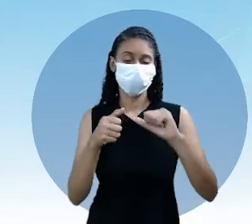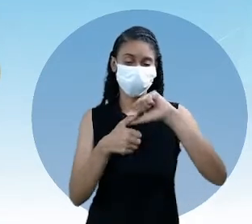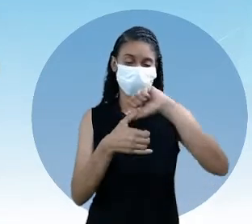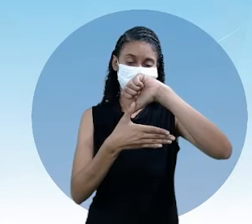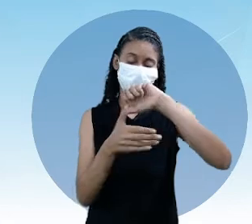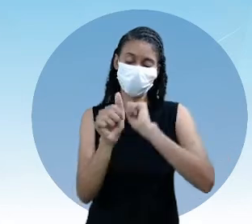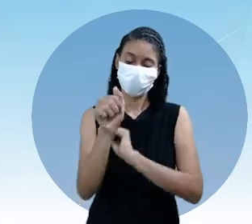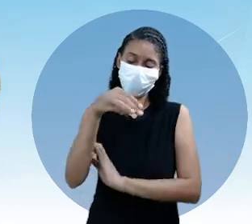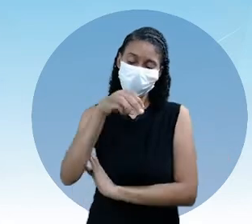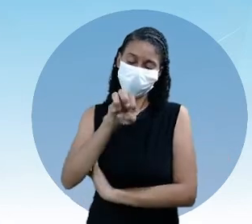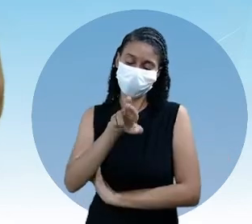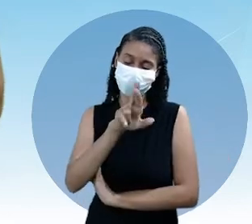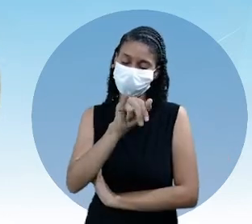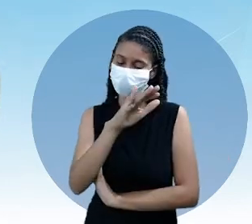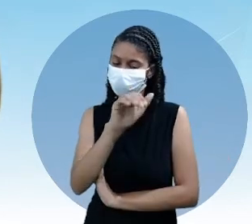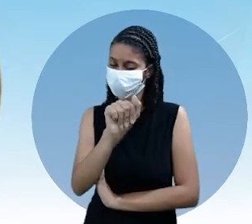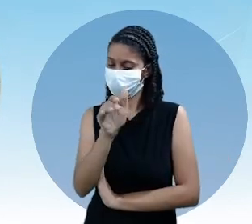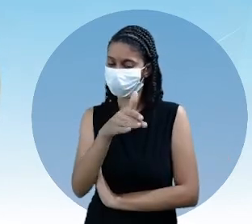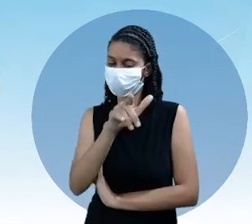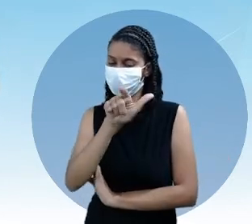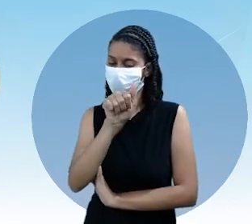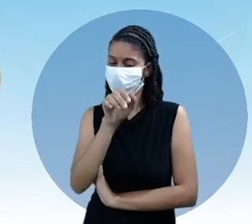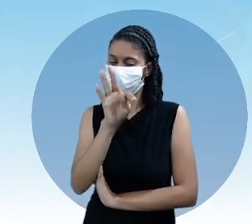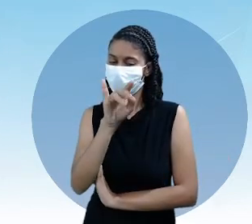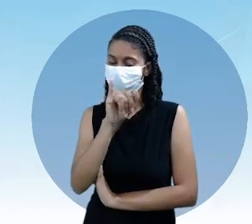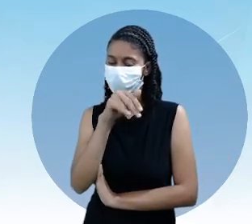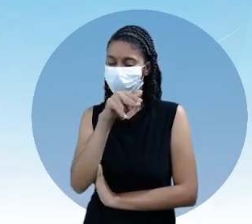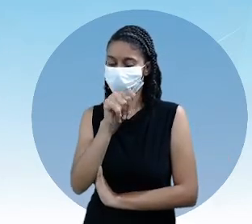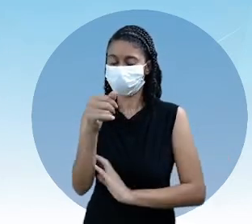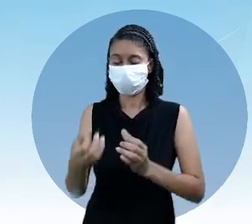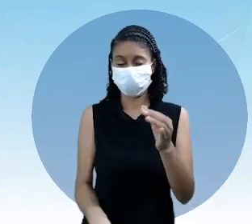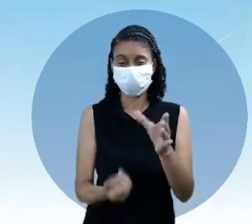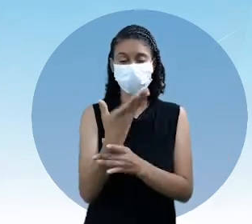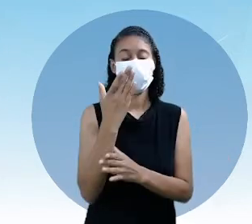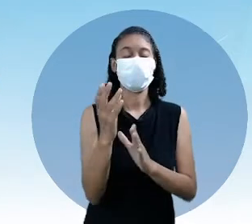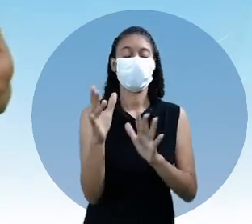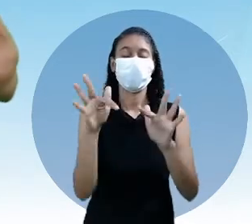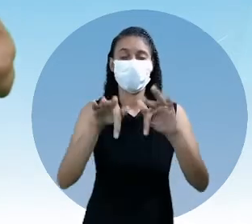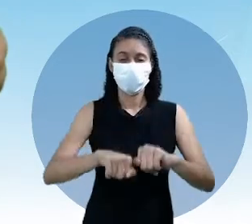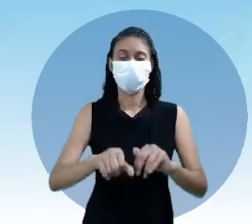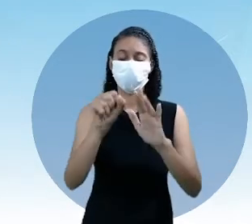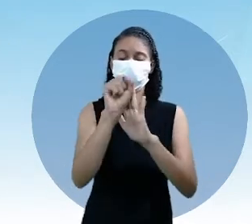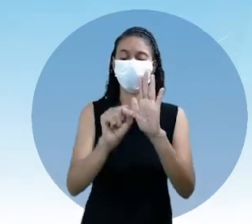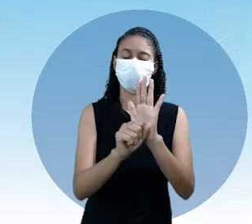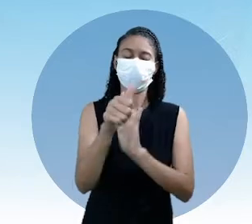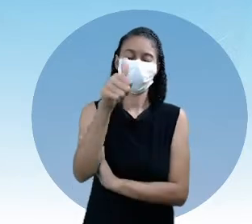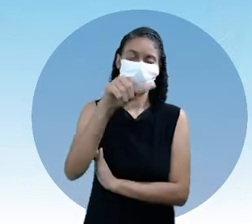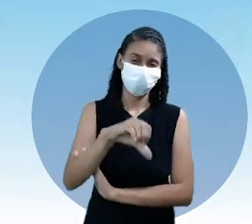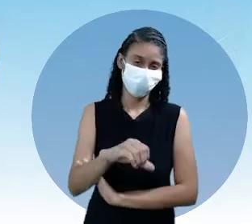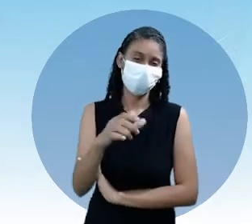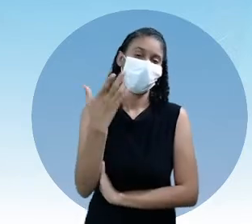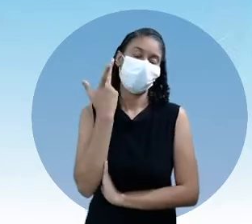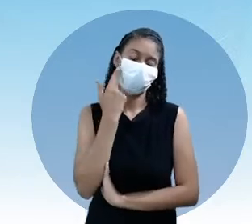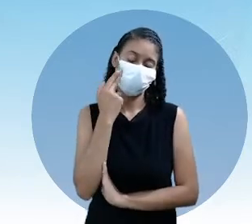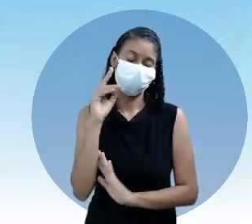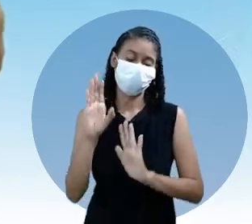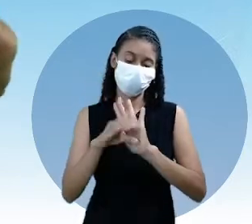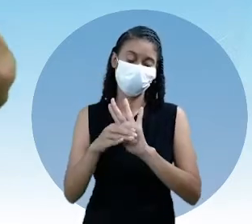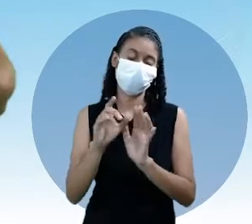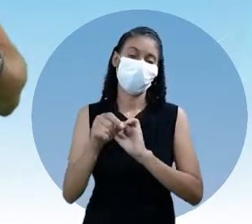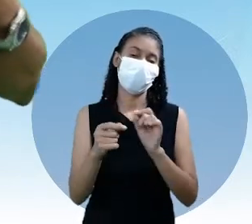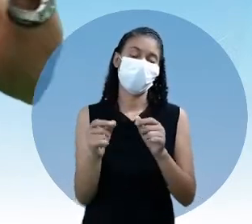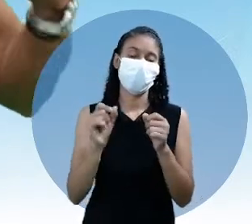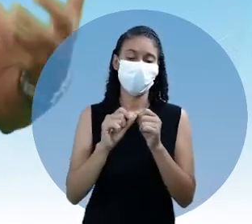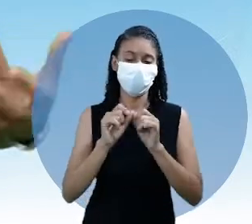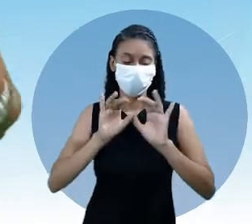vai surgir no final do século XIX. Então, normalmente esses conceitos, eles surgem para